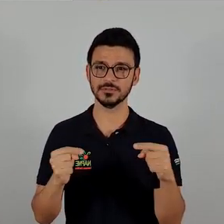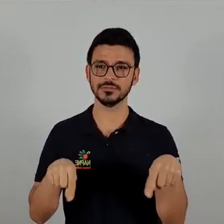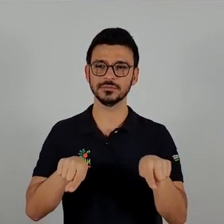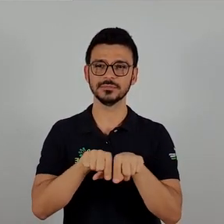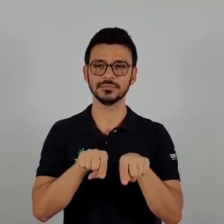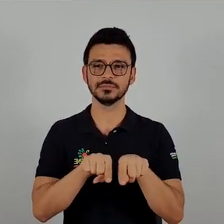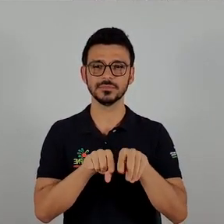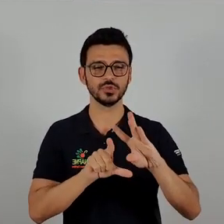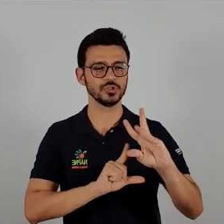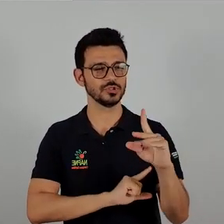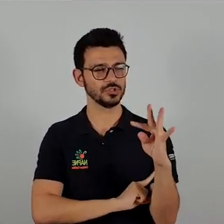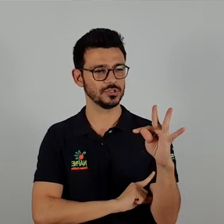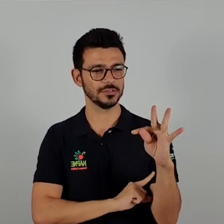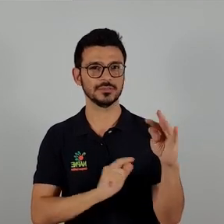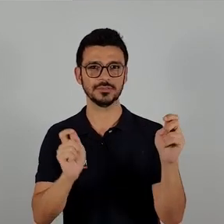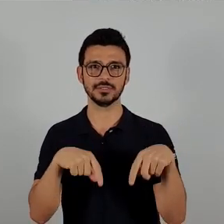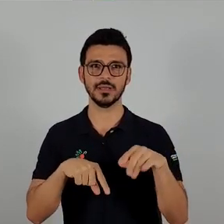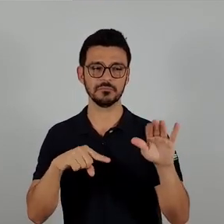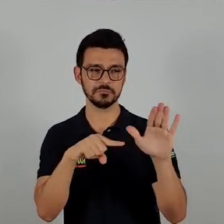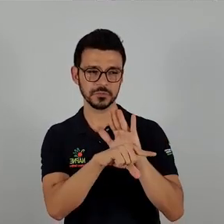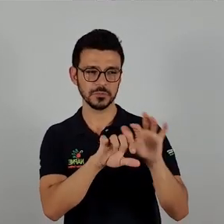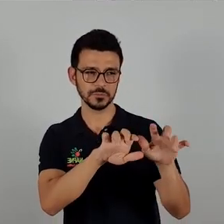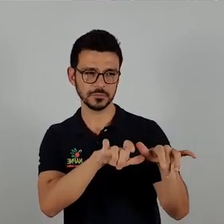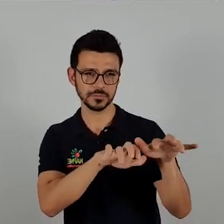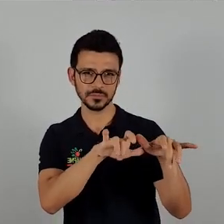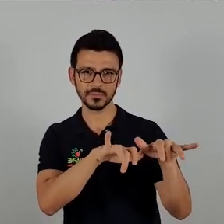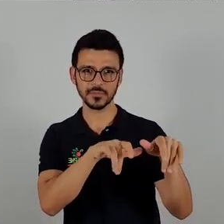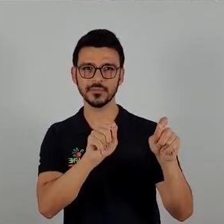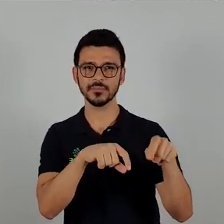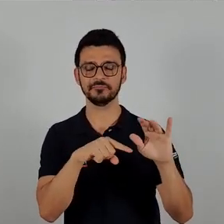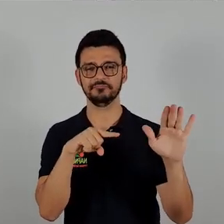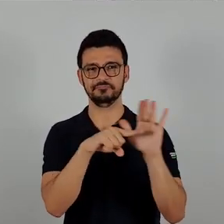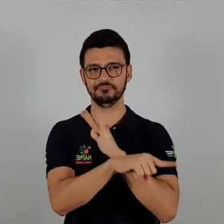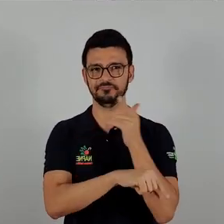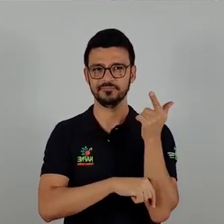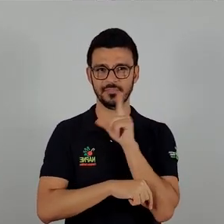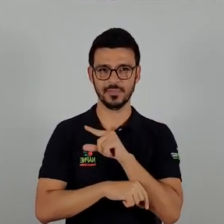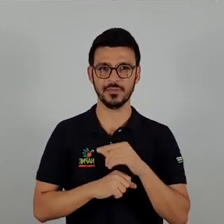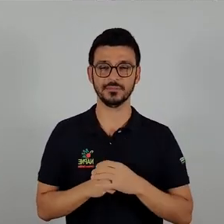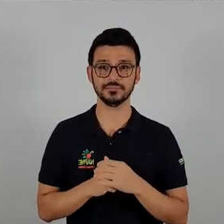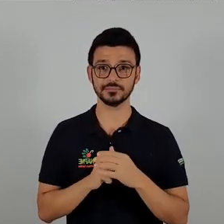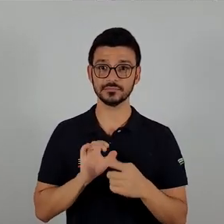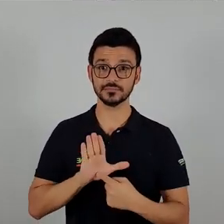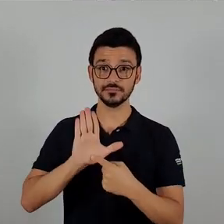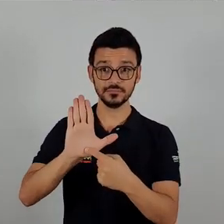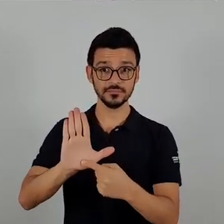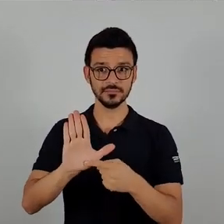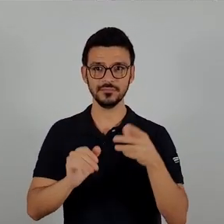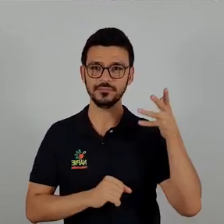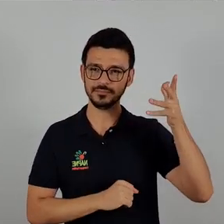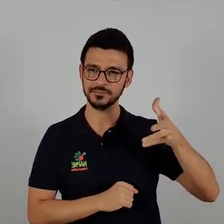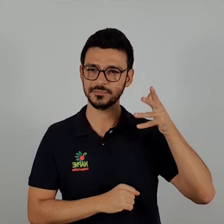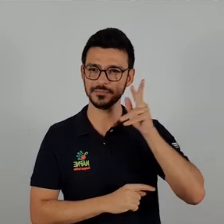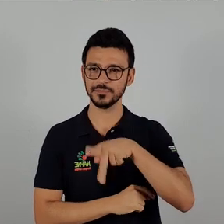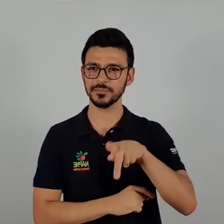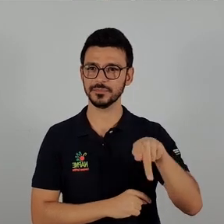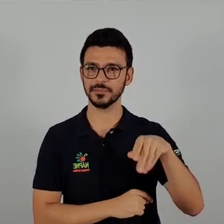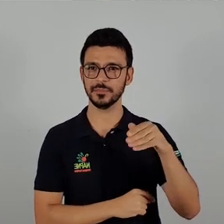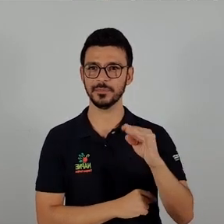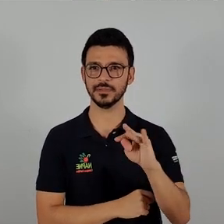daí conseguem fazer a pergunta para ele, tá? Então, vou apresentar, né, o nosso palestrante, que é o